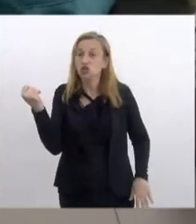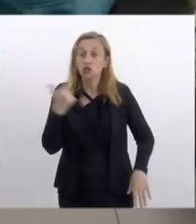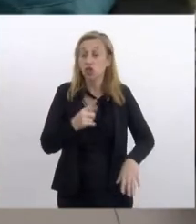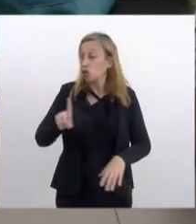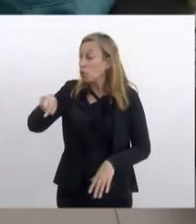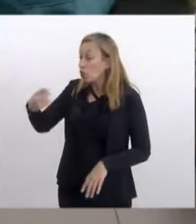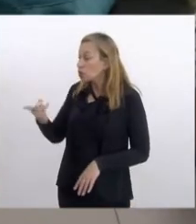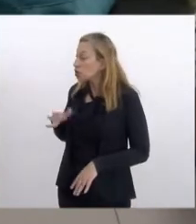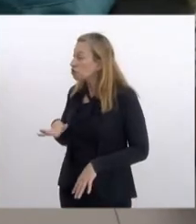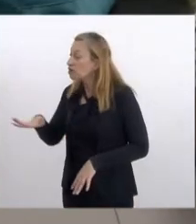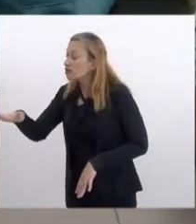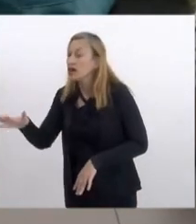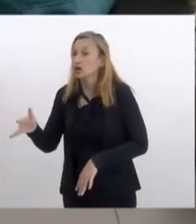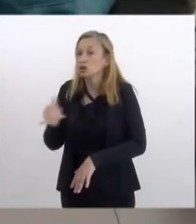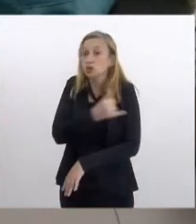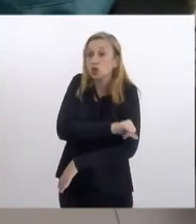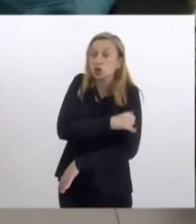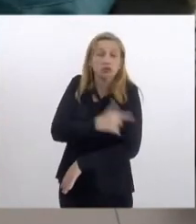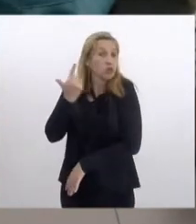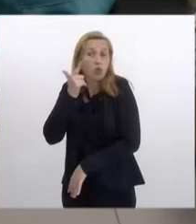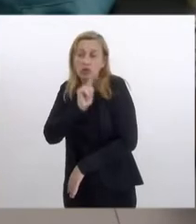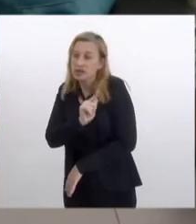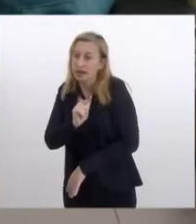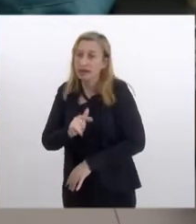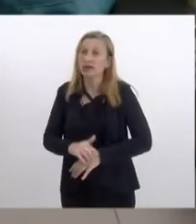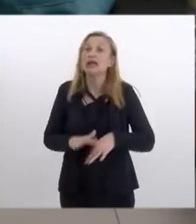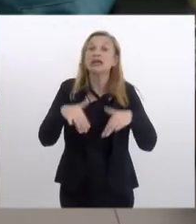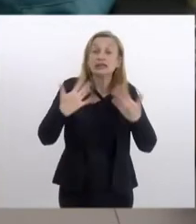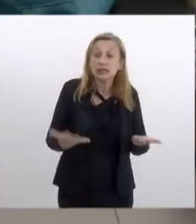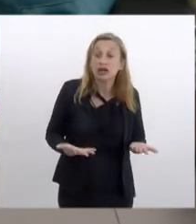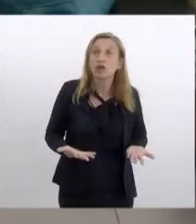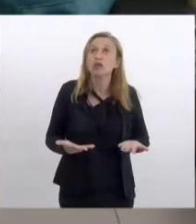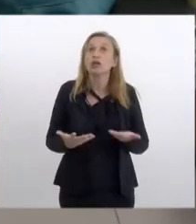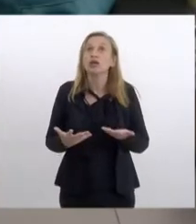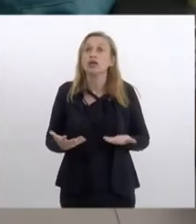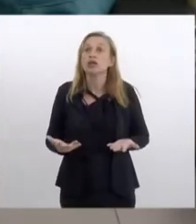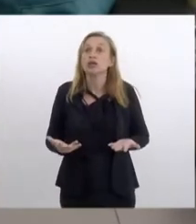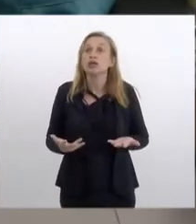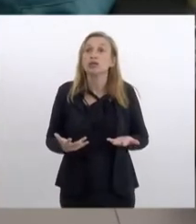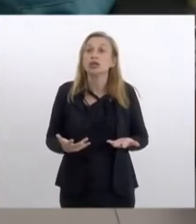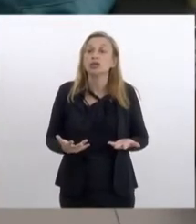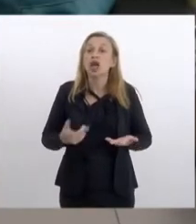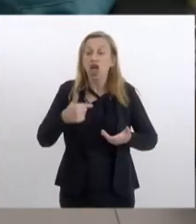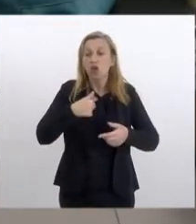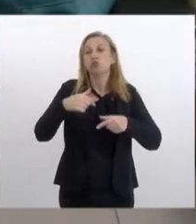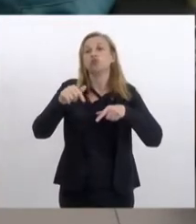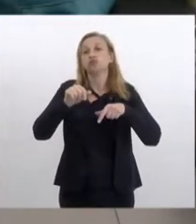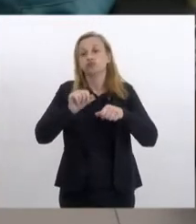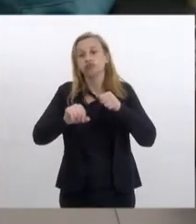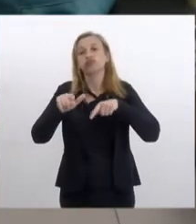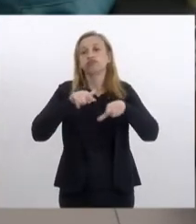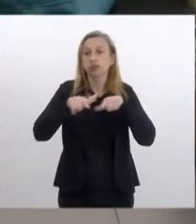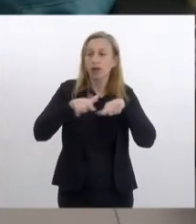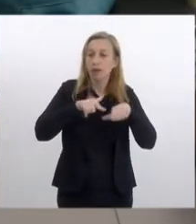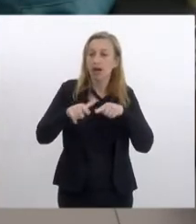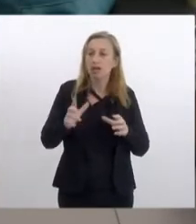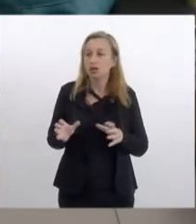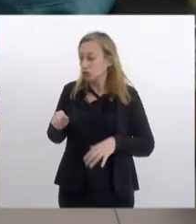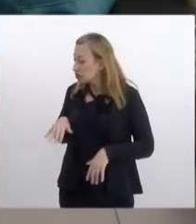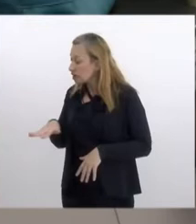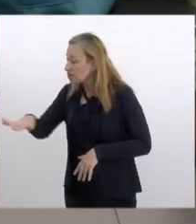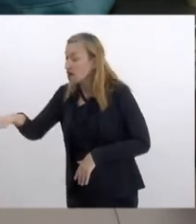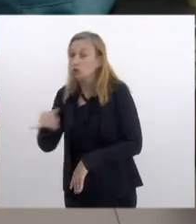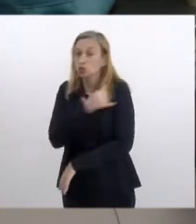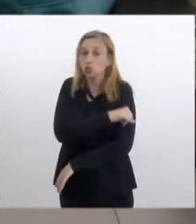comunidades do Rio. Então, essas ONGs não conseguem entrar. Então, se eu me lembro que eu fiz um trabalho em comunidades do